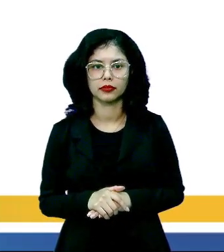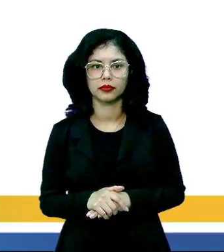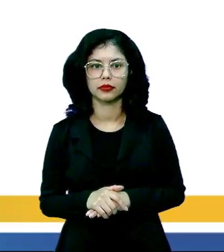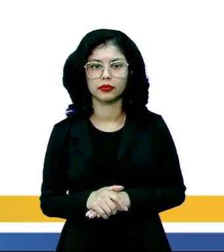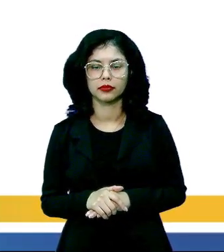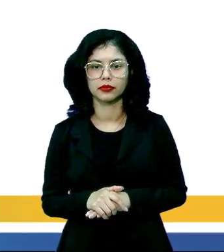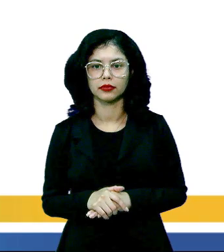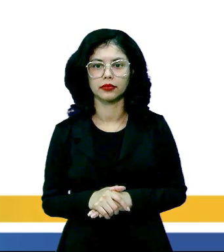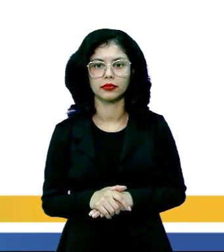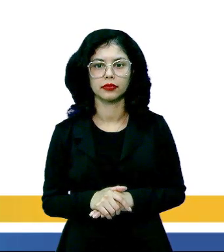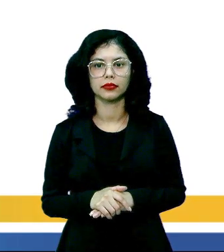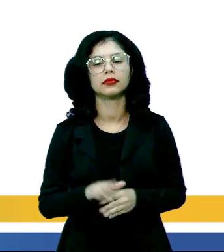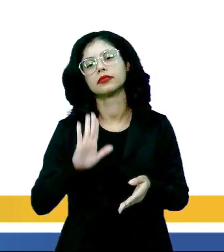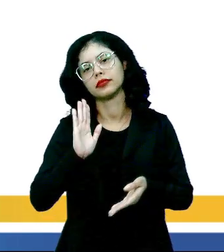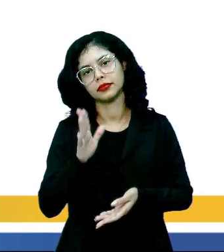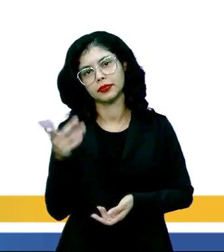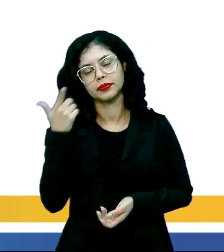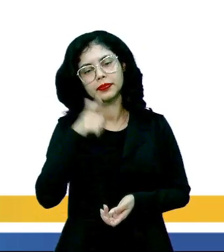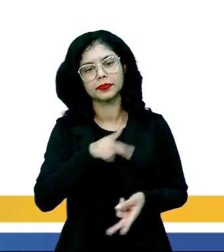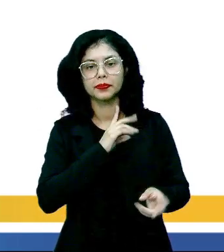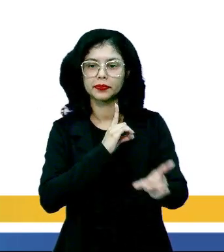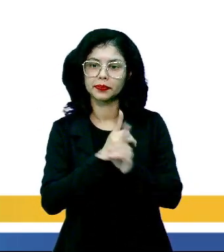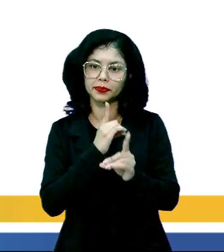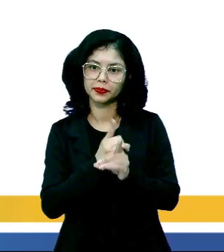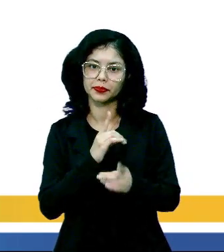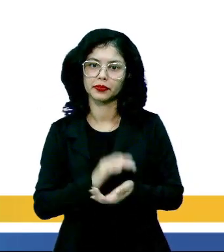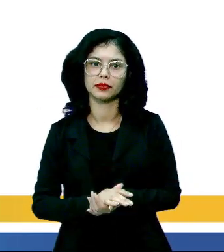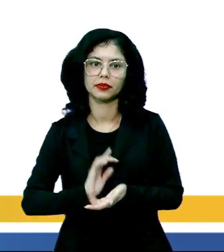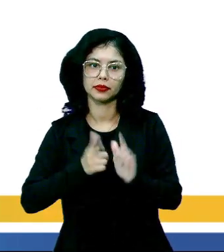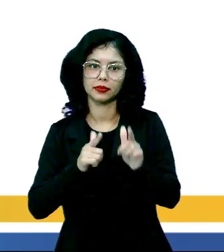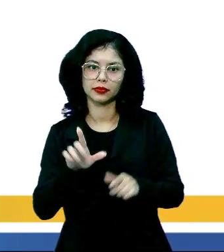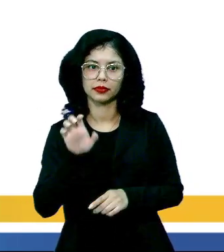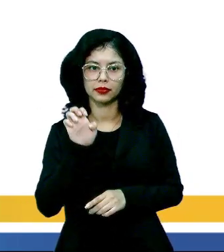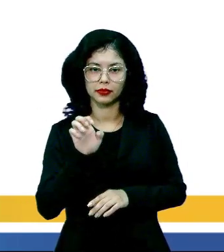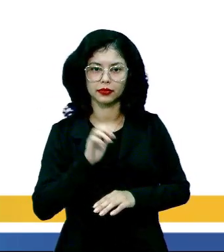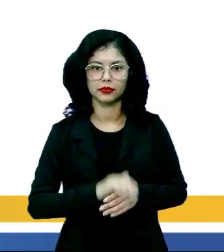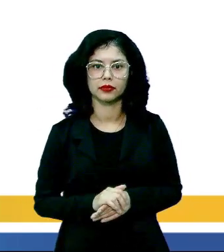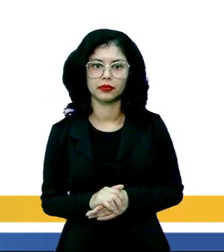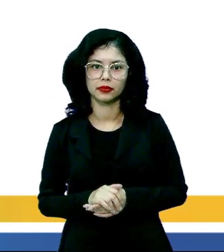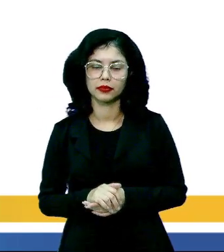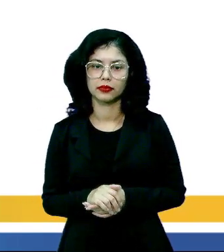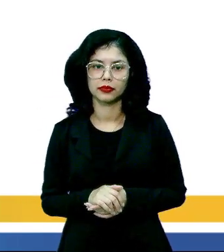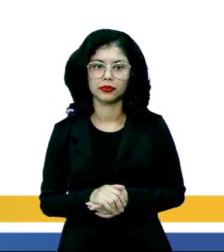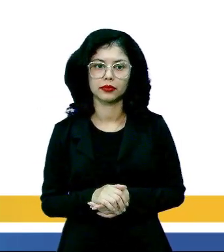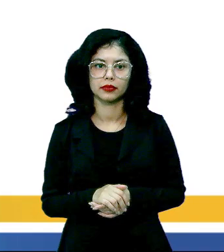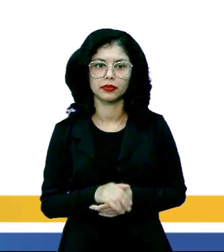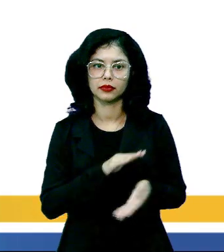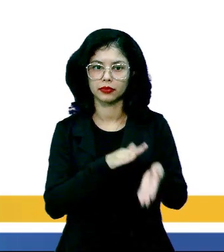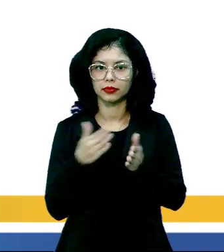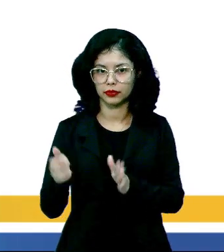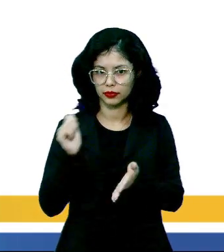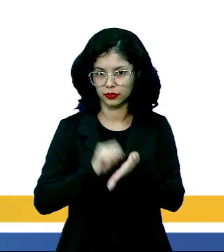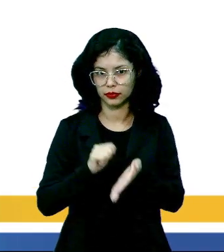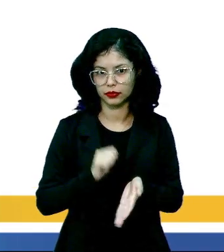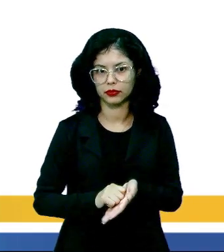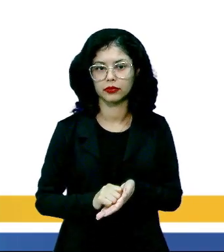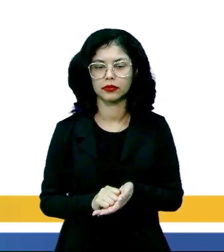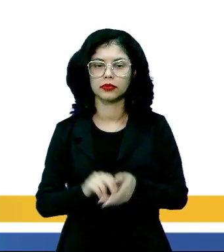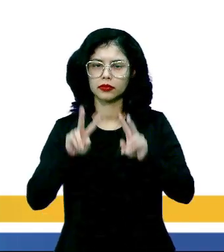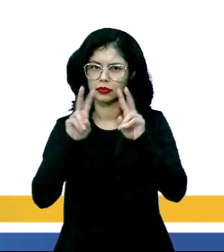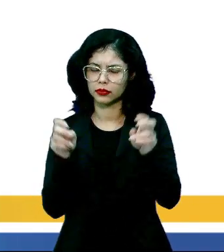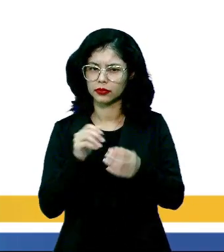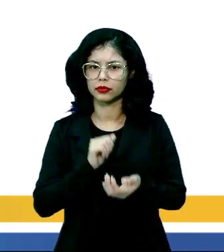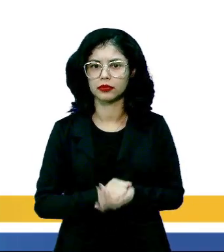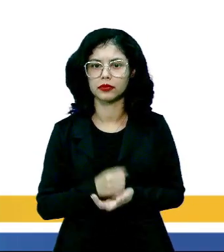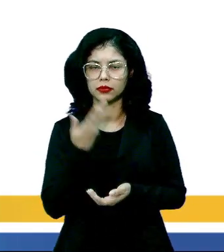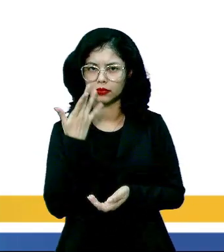restou a letra i né Por exclusão já consegui identificar que a letra e a alternativa correta mas qual parte do texto que tá